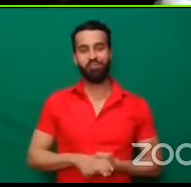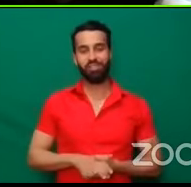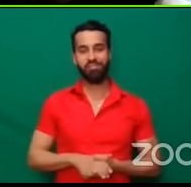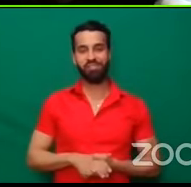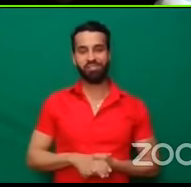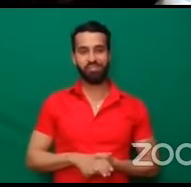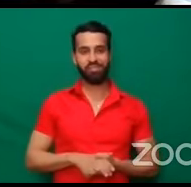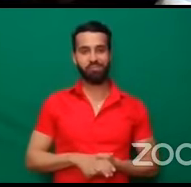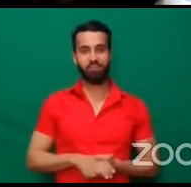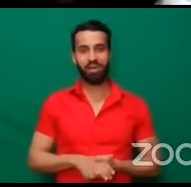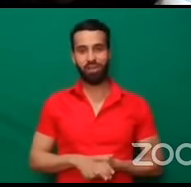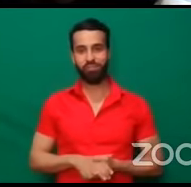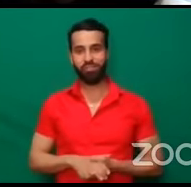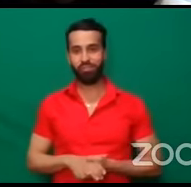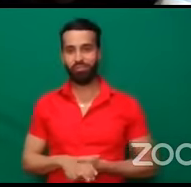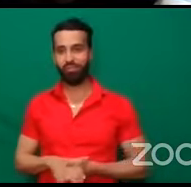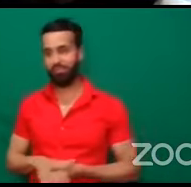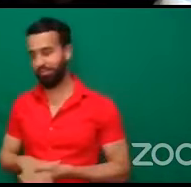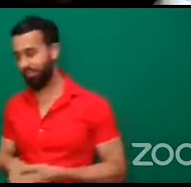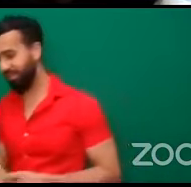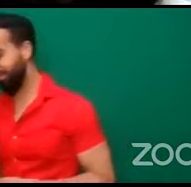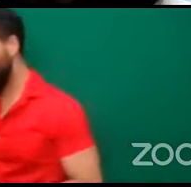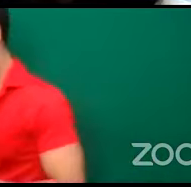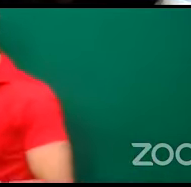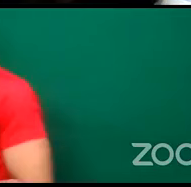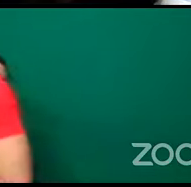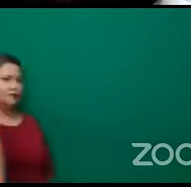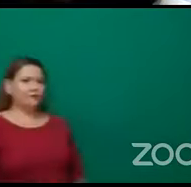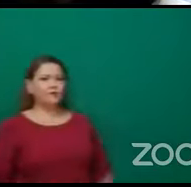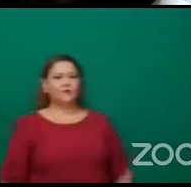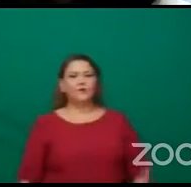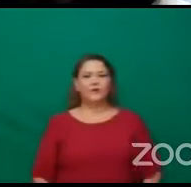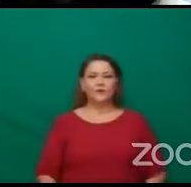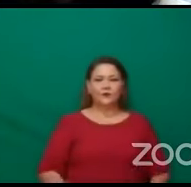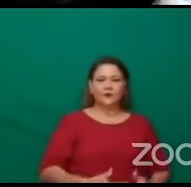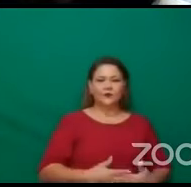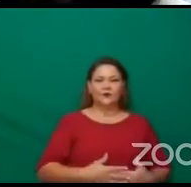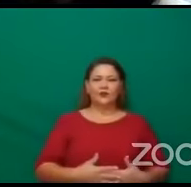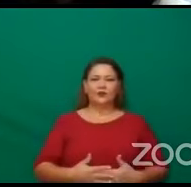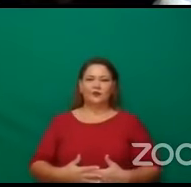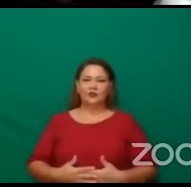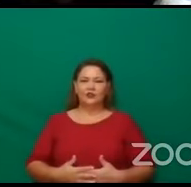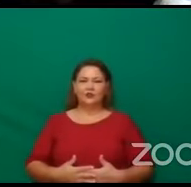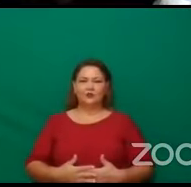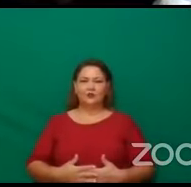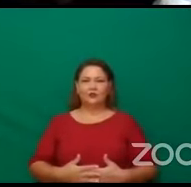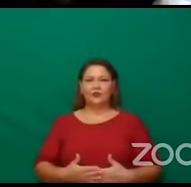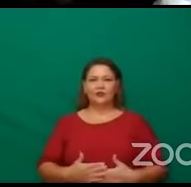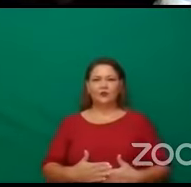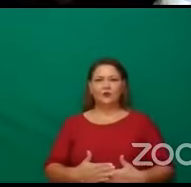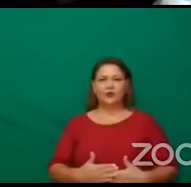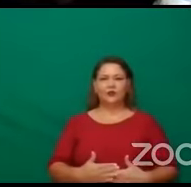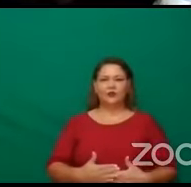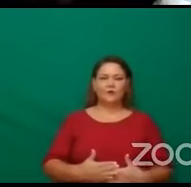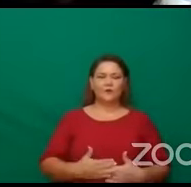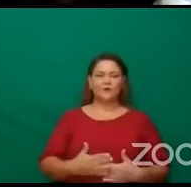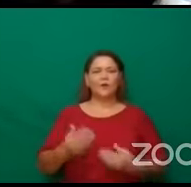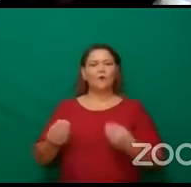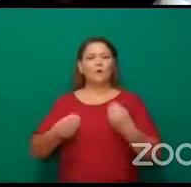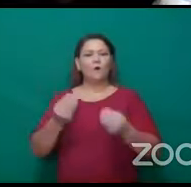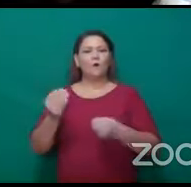cafezinho. Dá muita vontade, um cafezinho. E como é que foi para alimentar esse povo todo? O pessoal ajudou,